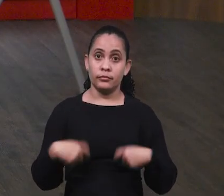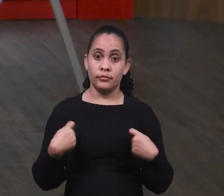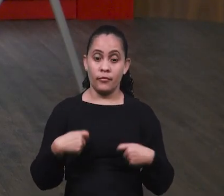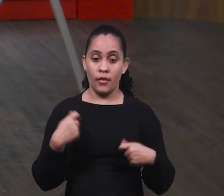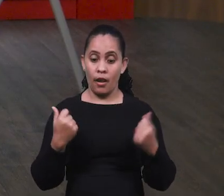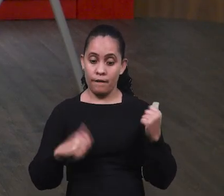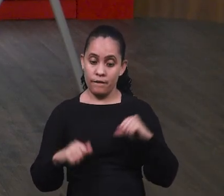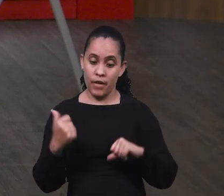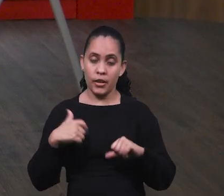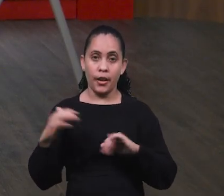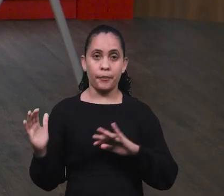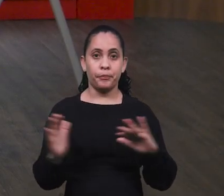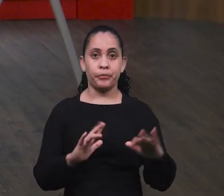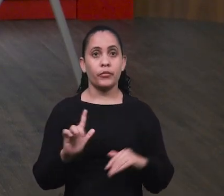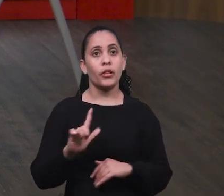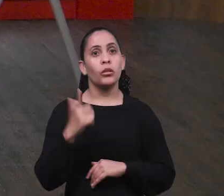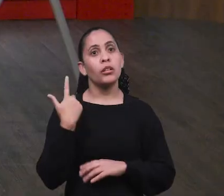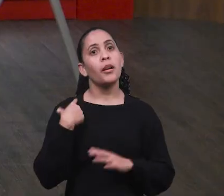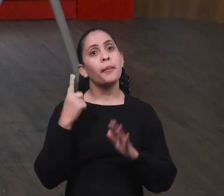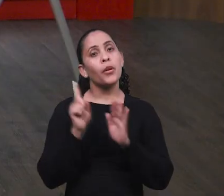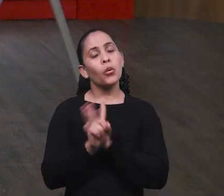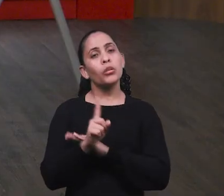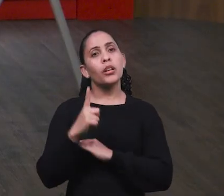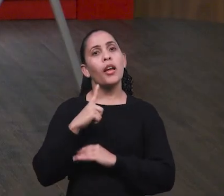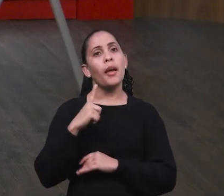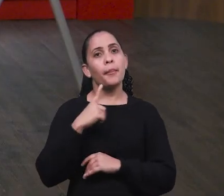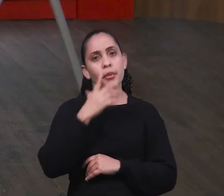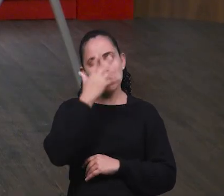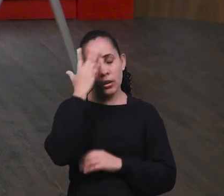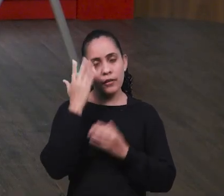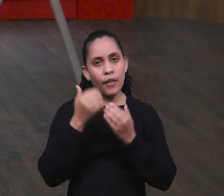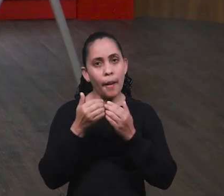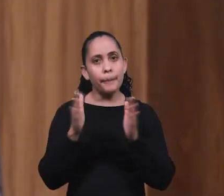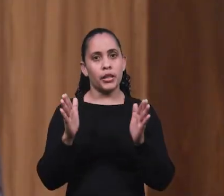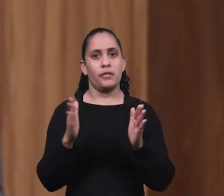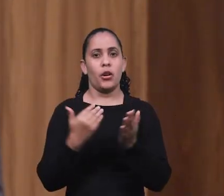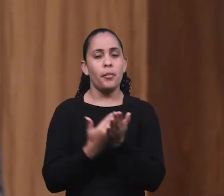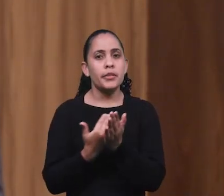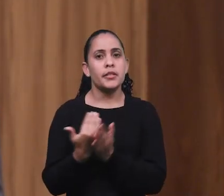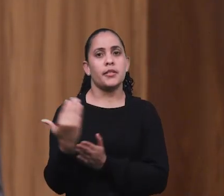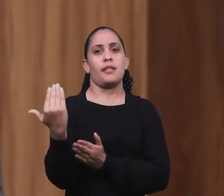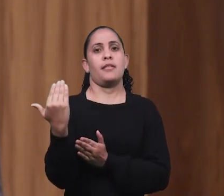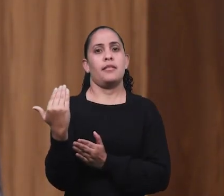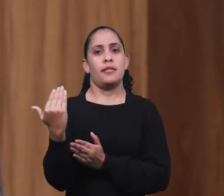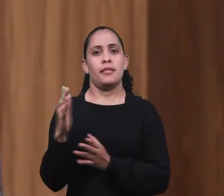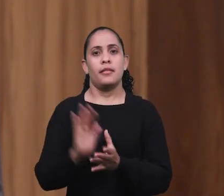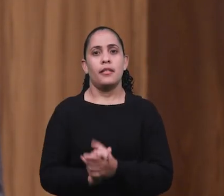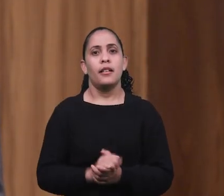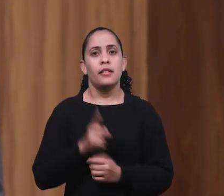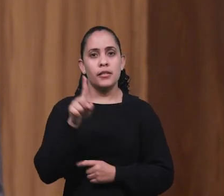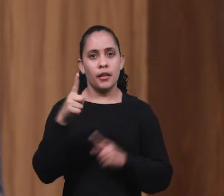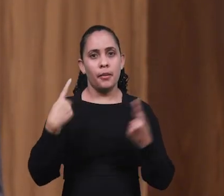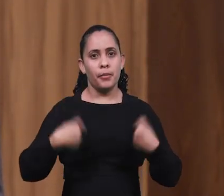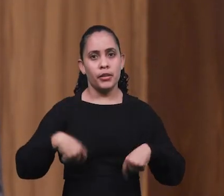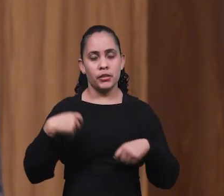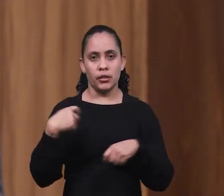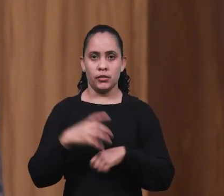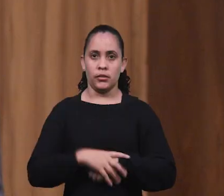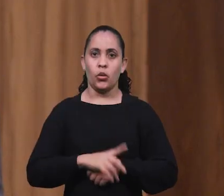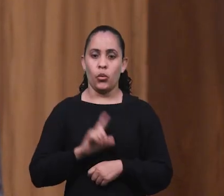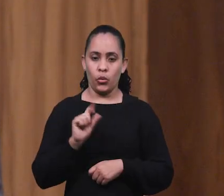precisa fazer. E a outra pergunta é, isso é para quem vai abrir um negócio. Você